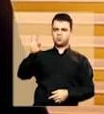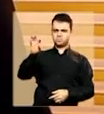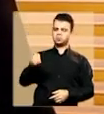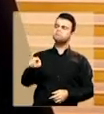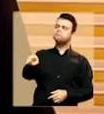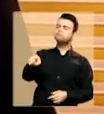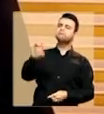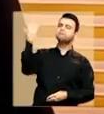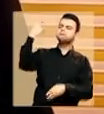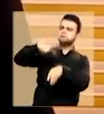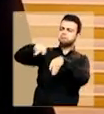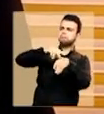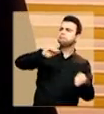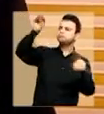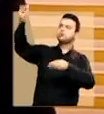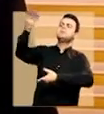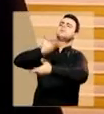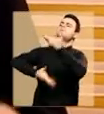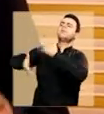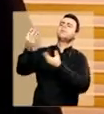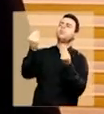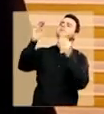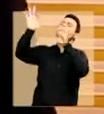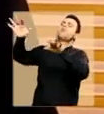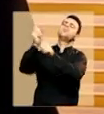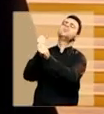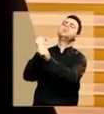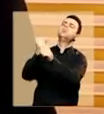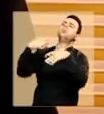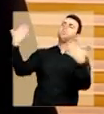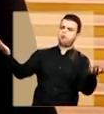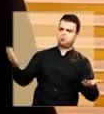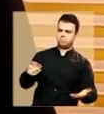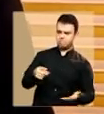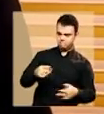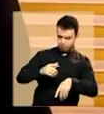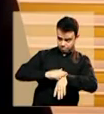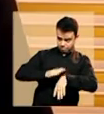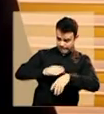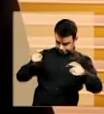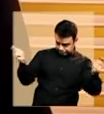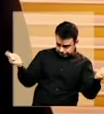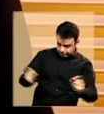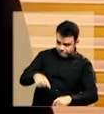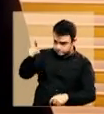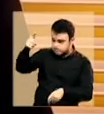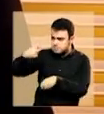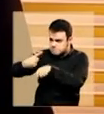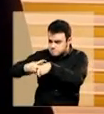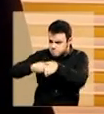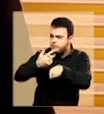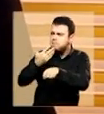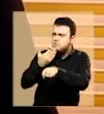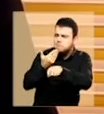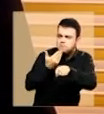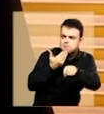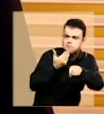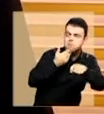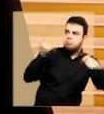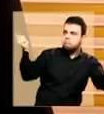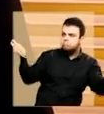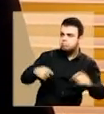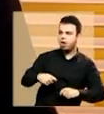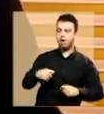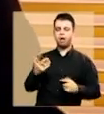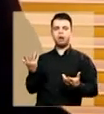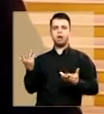intercâmbio, a gente estava falando de tempo, de duração, quanto tempo você ficou? Foi suficiente esse tempo que você ficou nesse intercâmbio? Deu para desenvolver